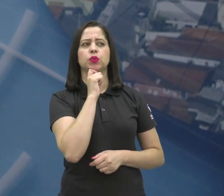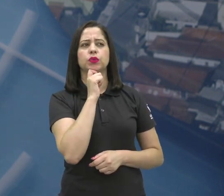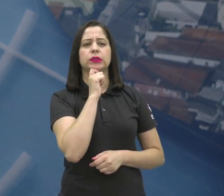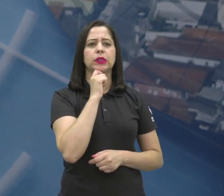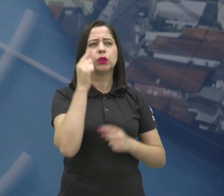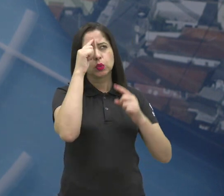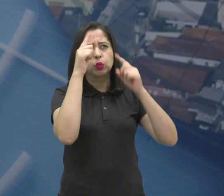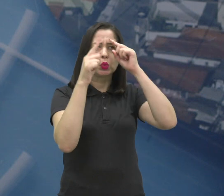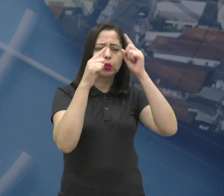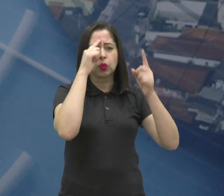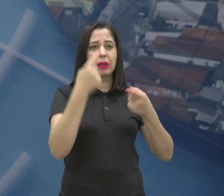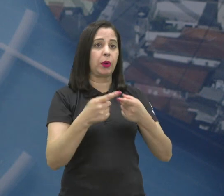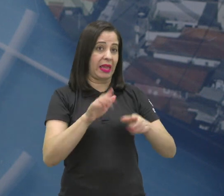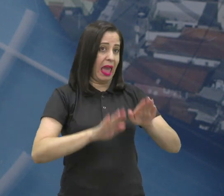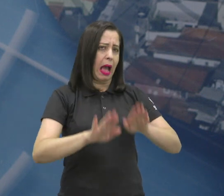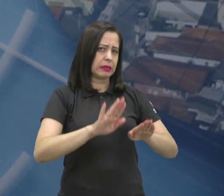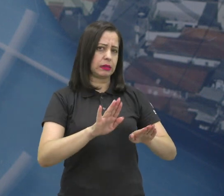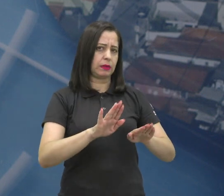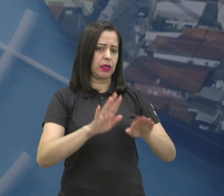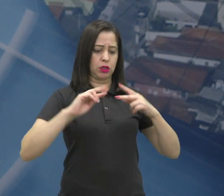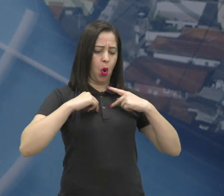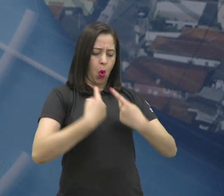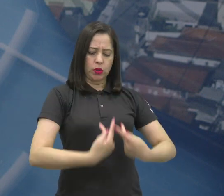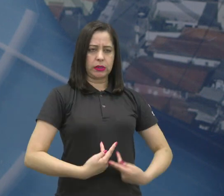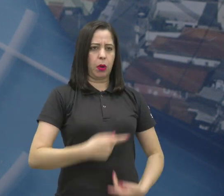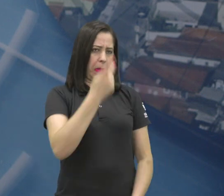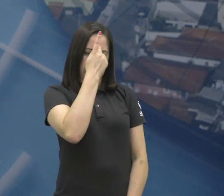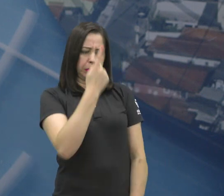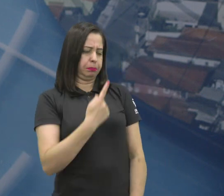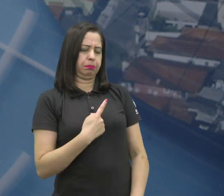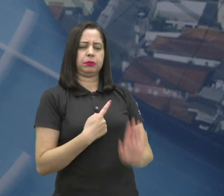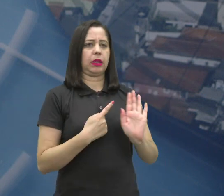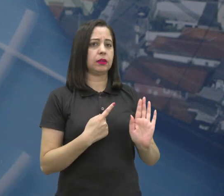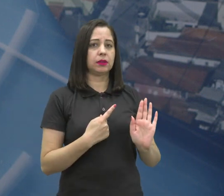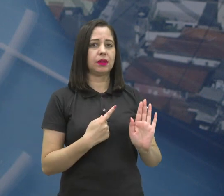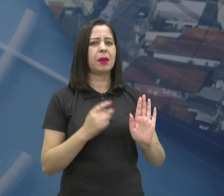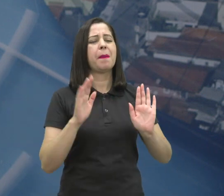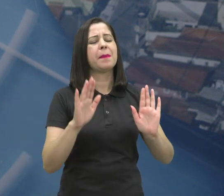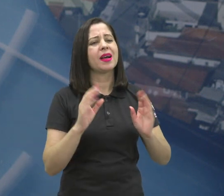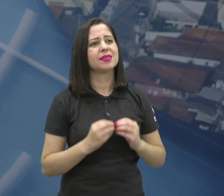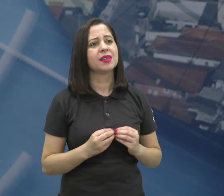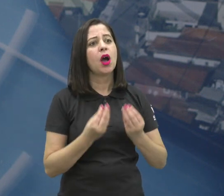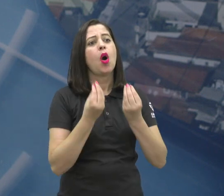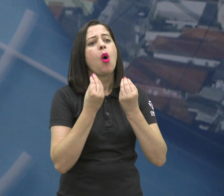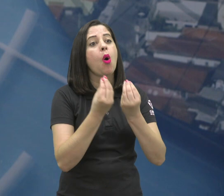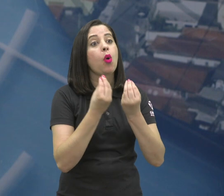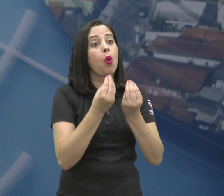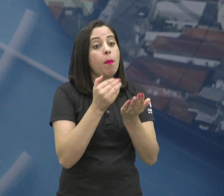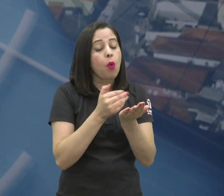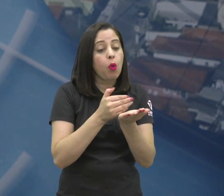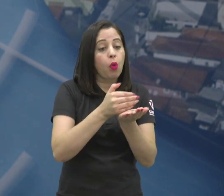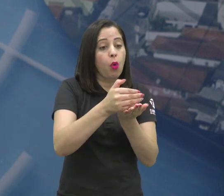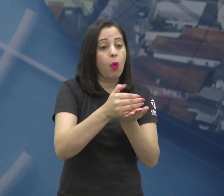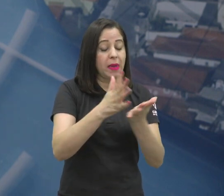né, por vezes a gente é muito individualistas, né, falando como ser humano, a gente até abordou isso com o Rafael. Como começar a ser solidário? Você